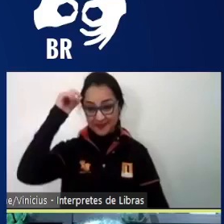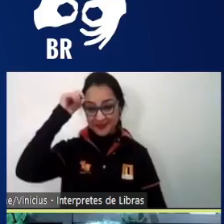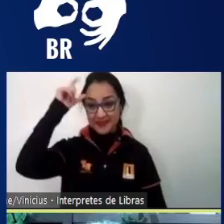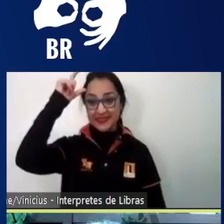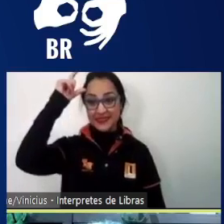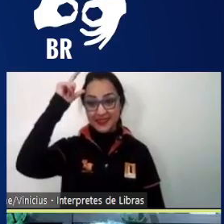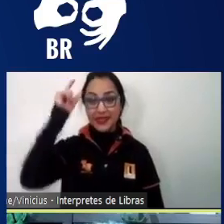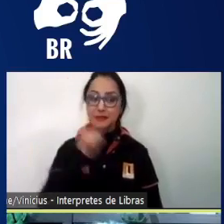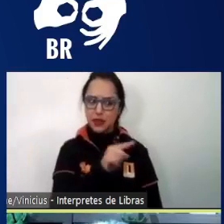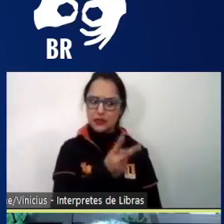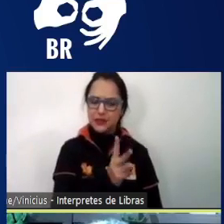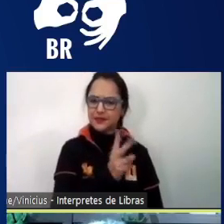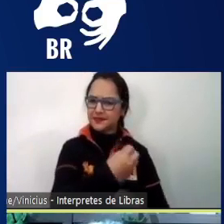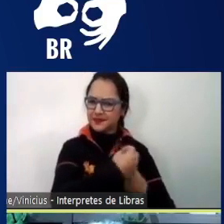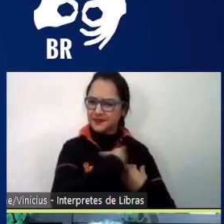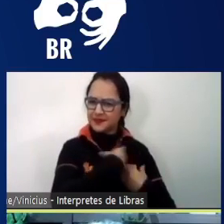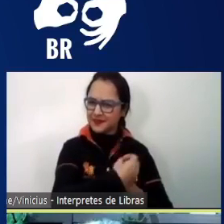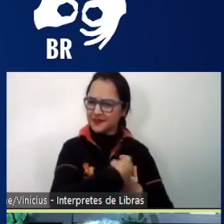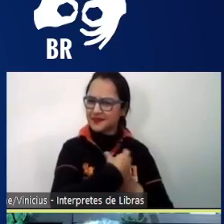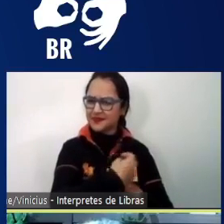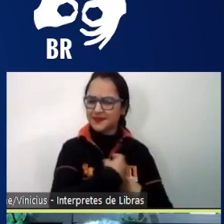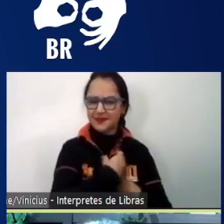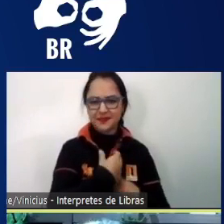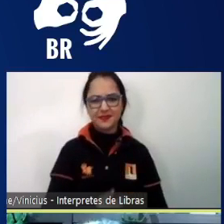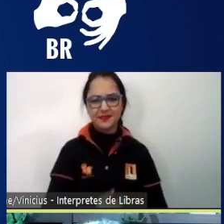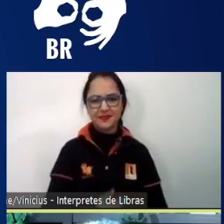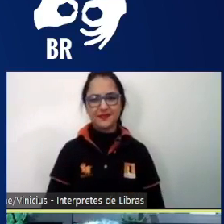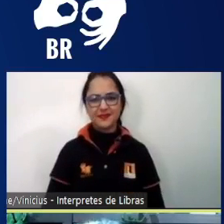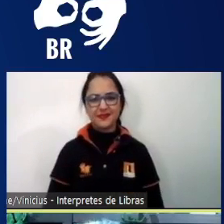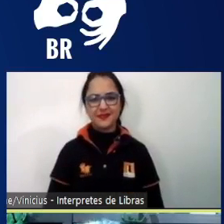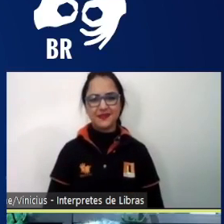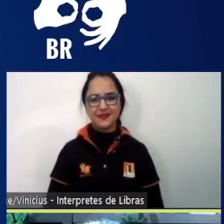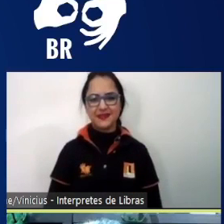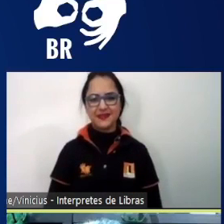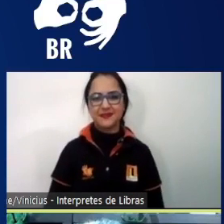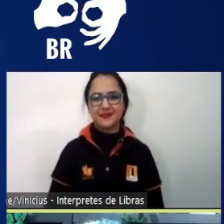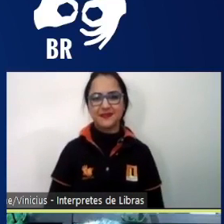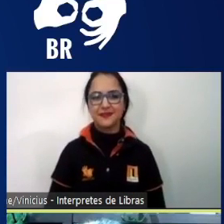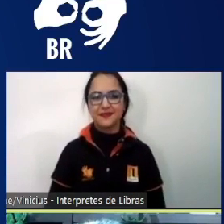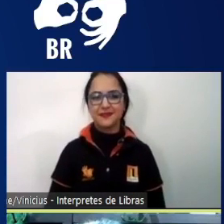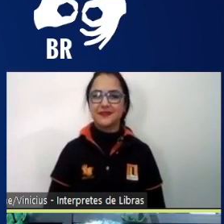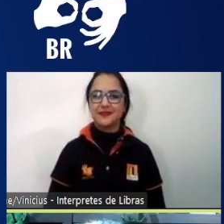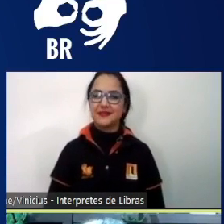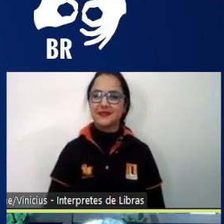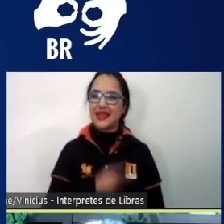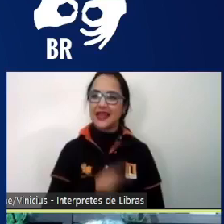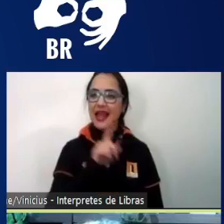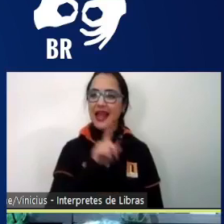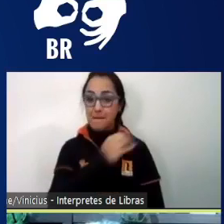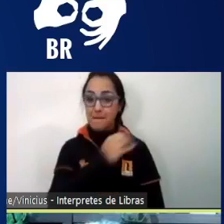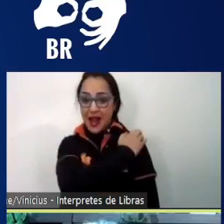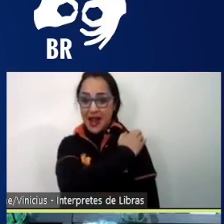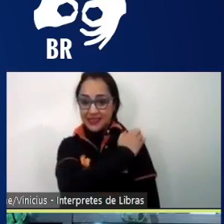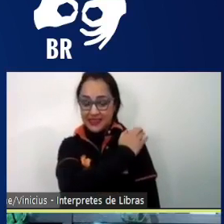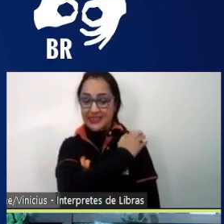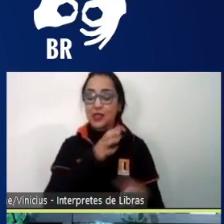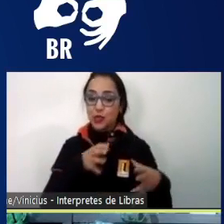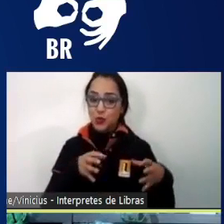até hoje. Nossa madrinha do Centro de Educação Infantil Mundo para Todo Mundo, uma das unidades do Grupo